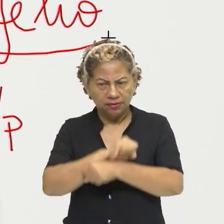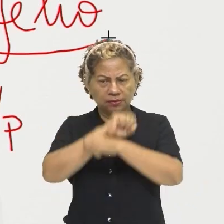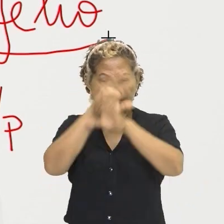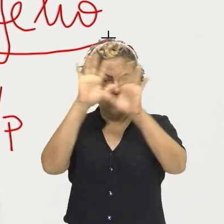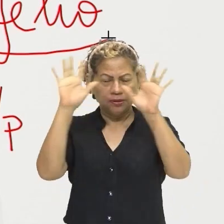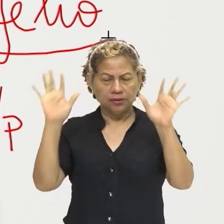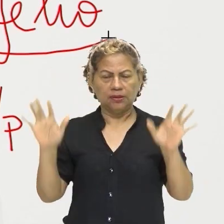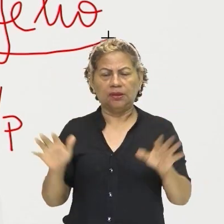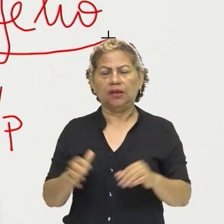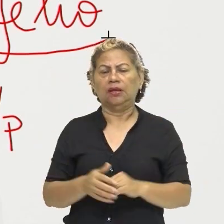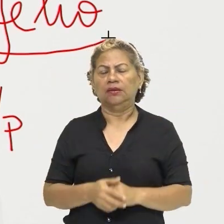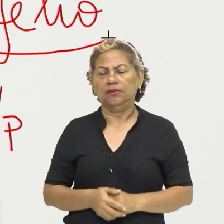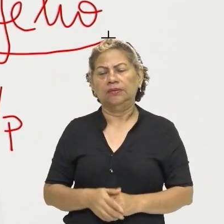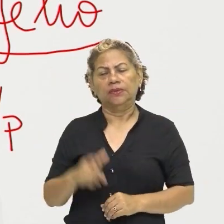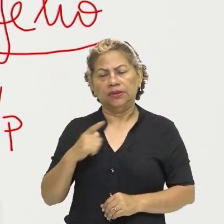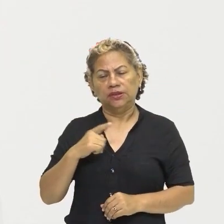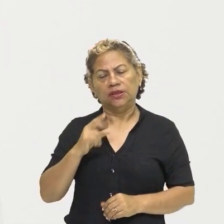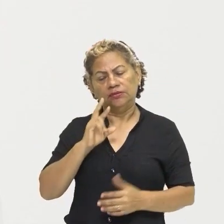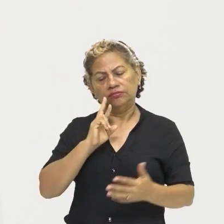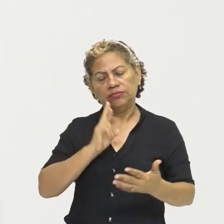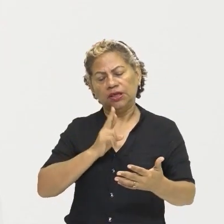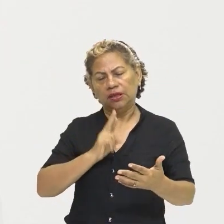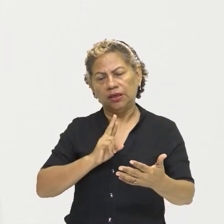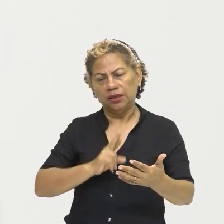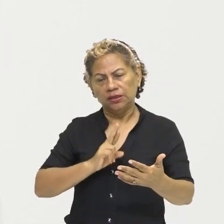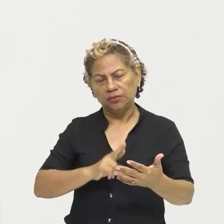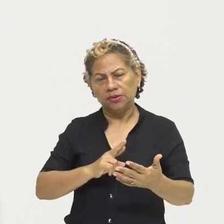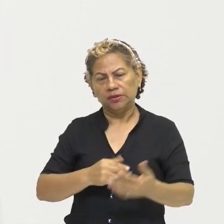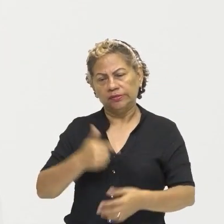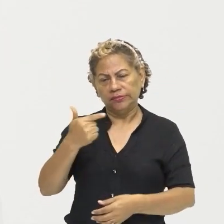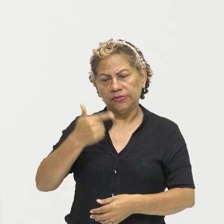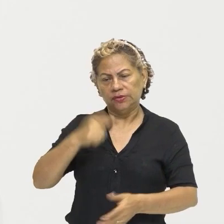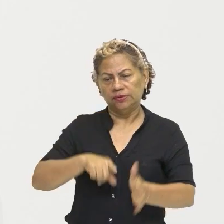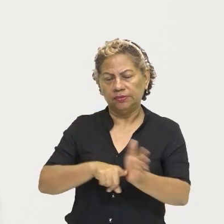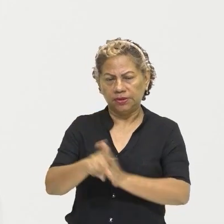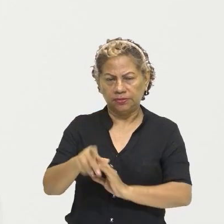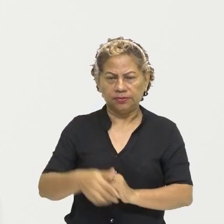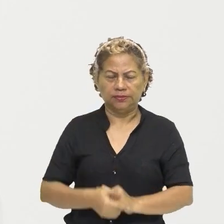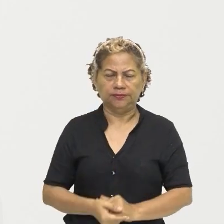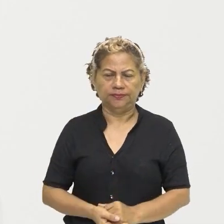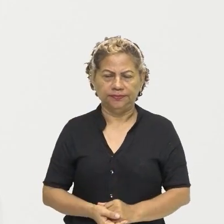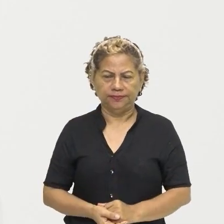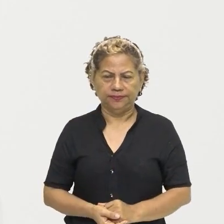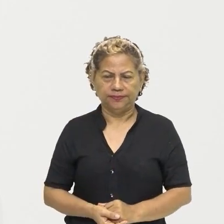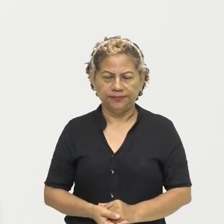possa, então, responder o exemplo número 2.